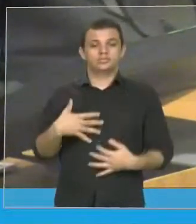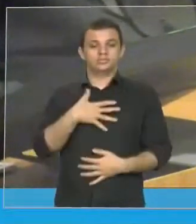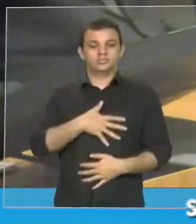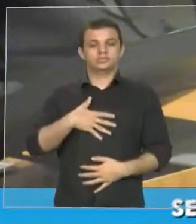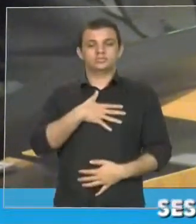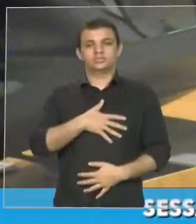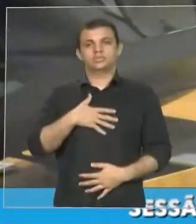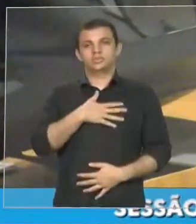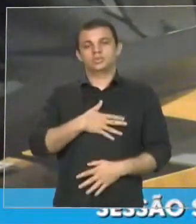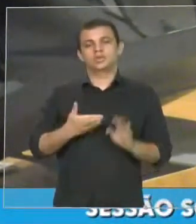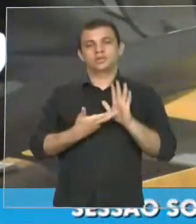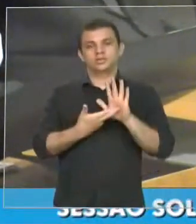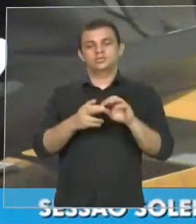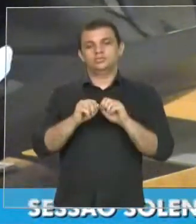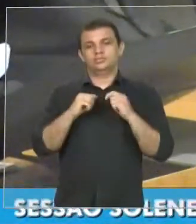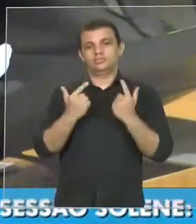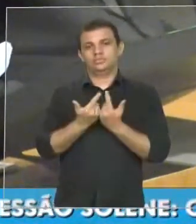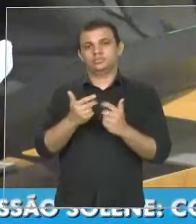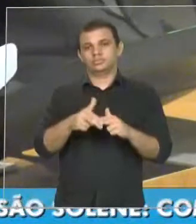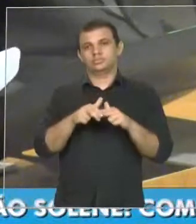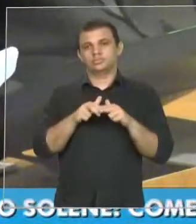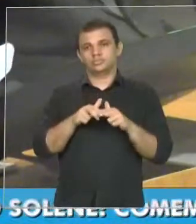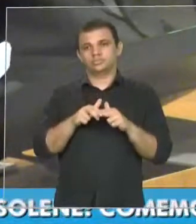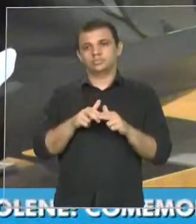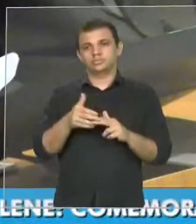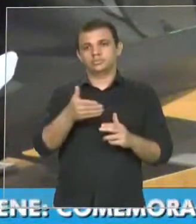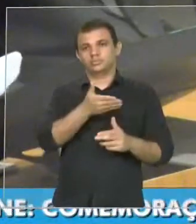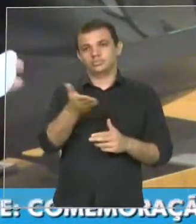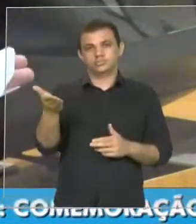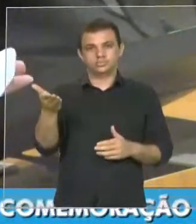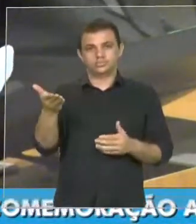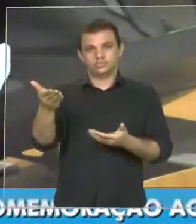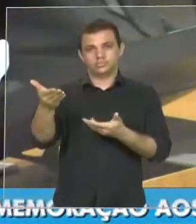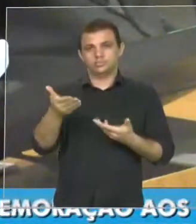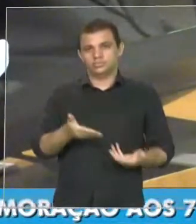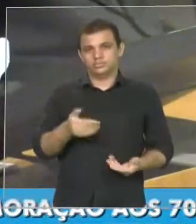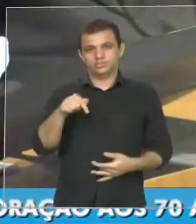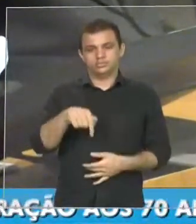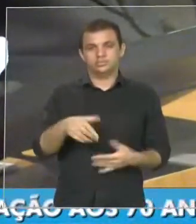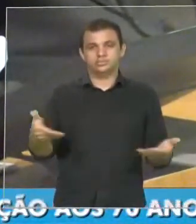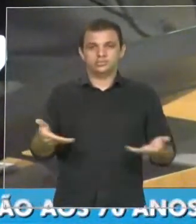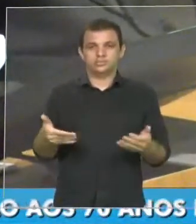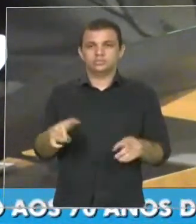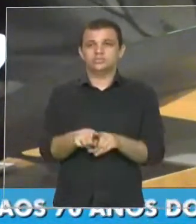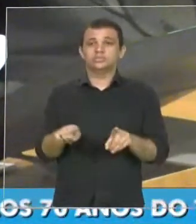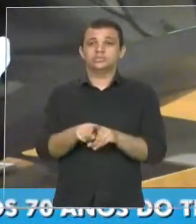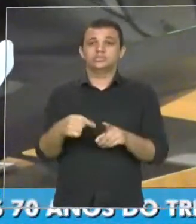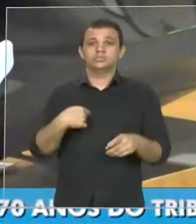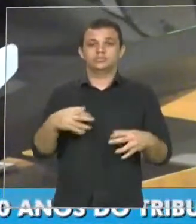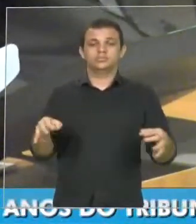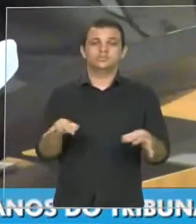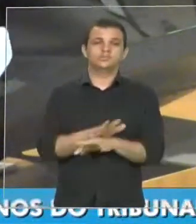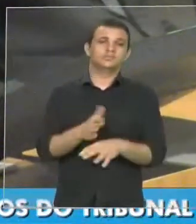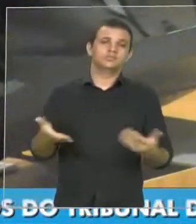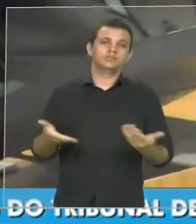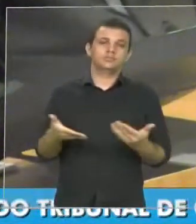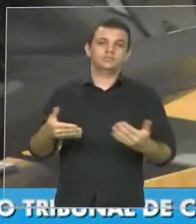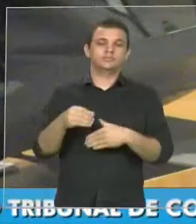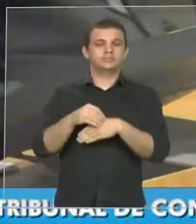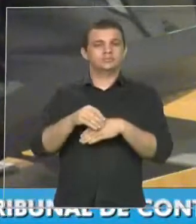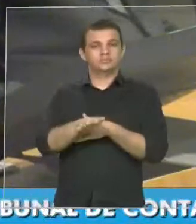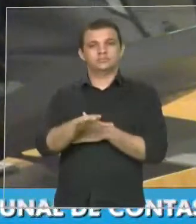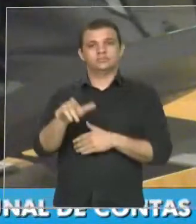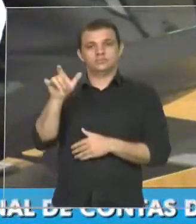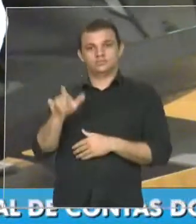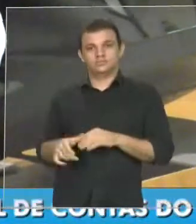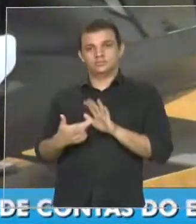nome da Assembleia Legislativa, em recebê-los aqui. Finalizo deixando a mensagem do presidente